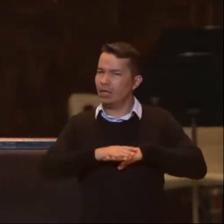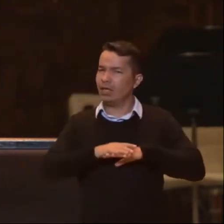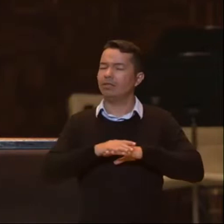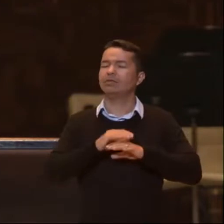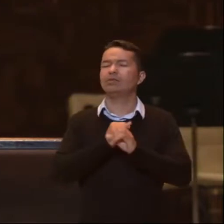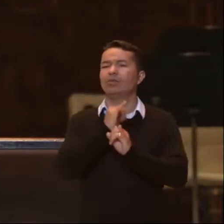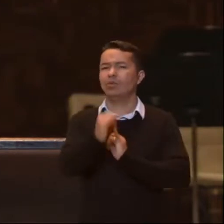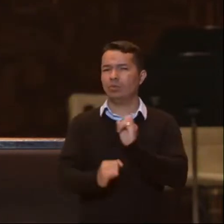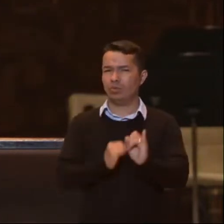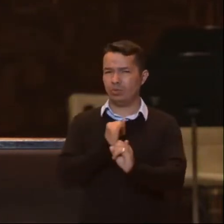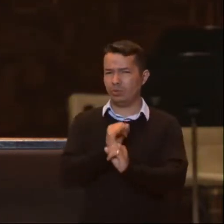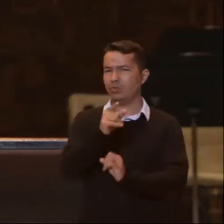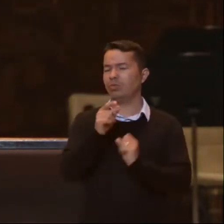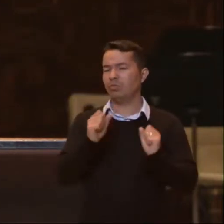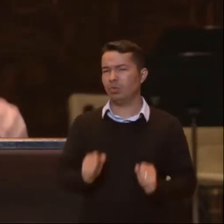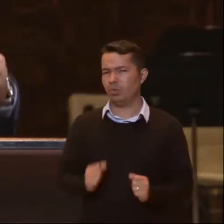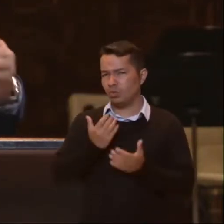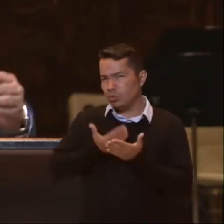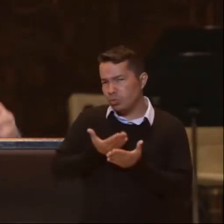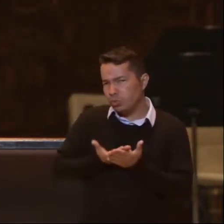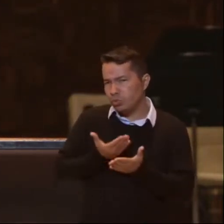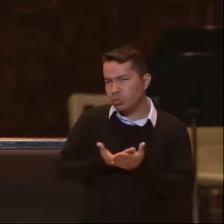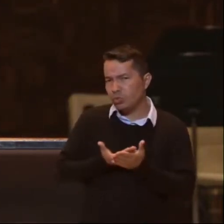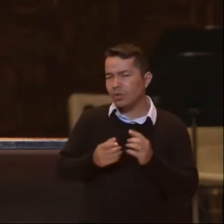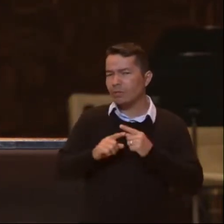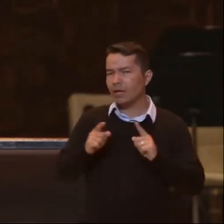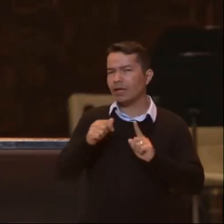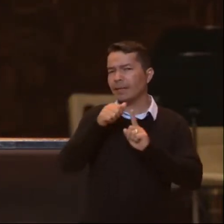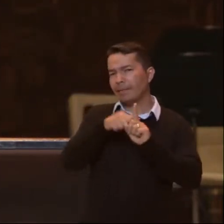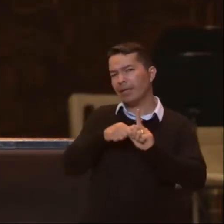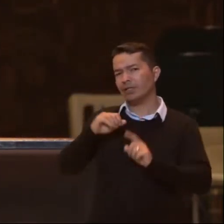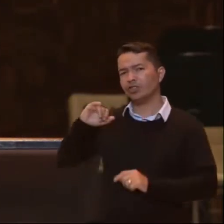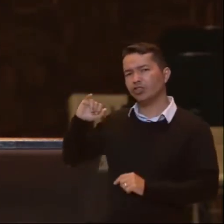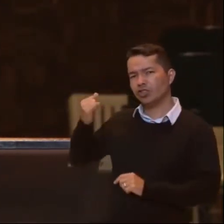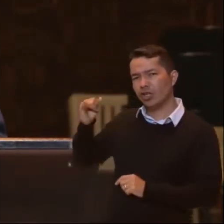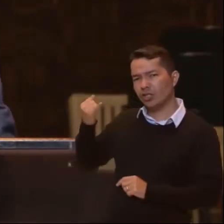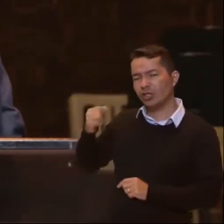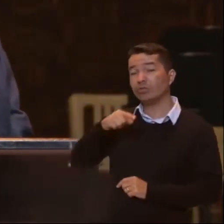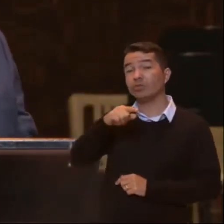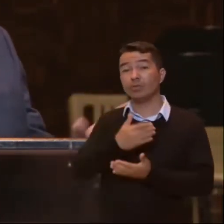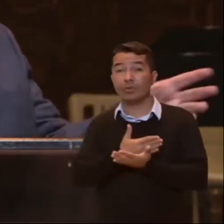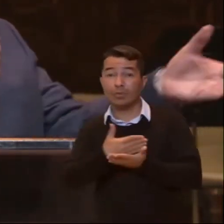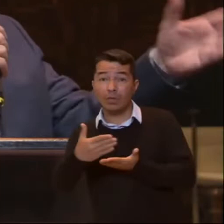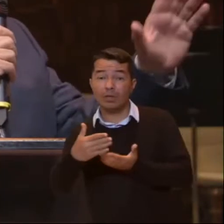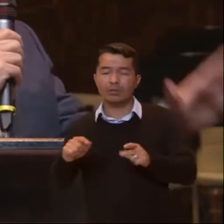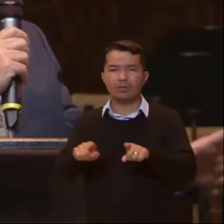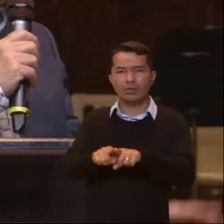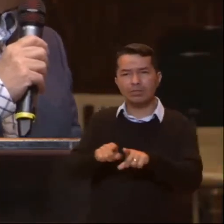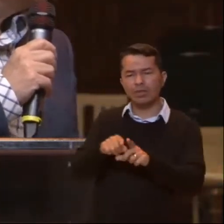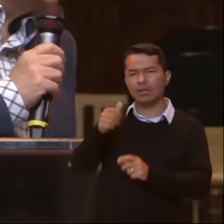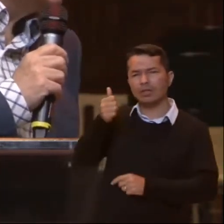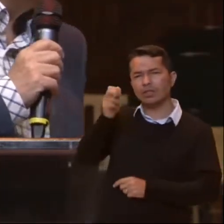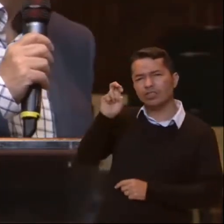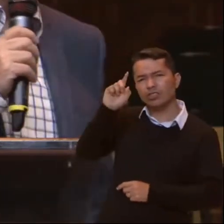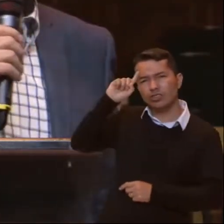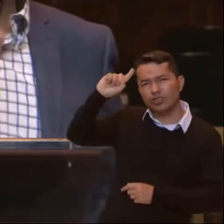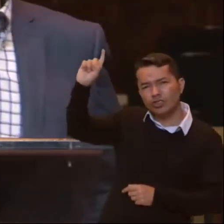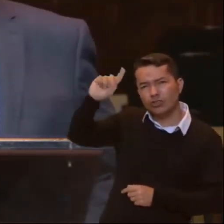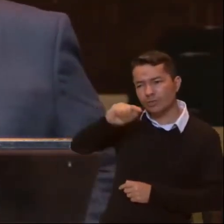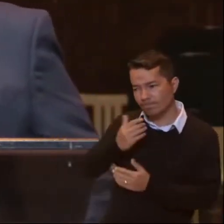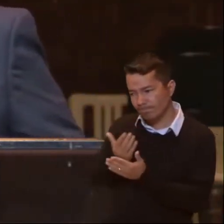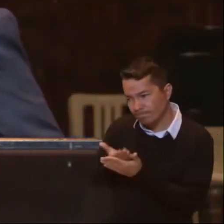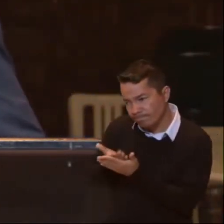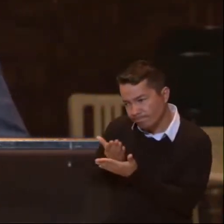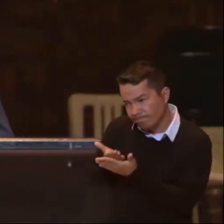isso. Depois, a partir de janeiro, você começa um treinamento prático que dura em torno de 15 dias